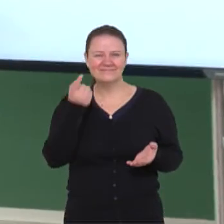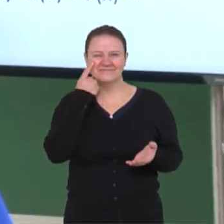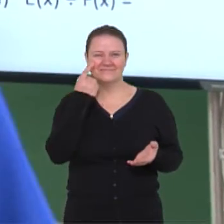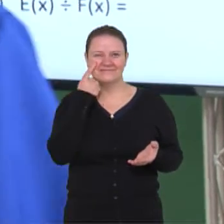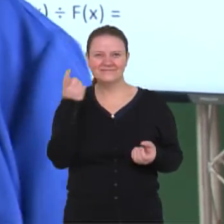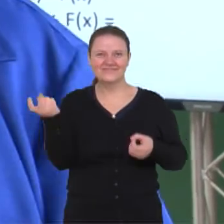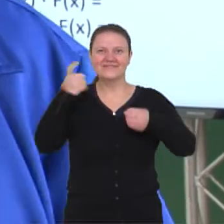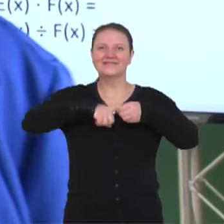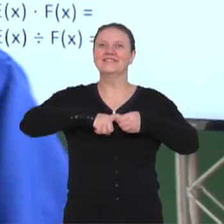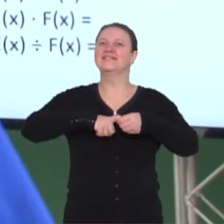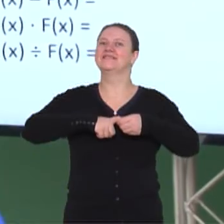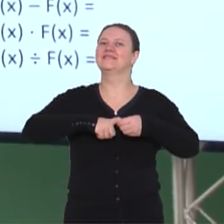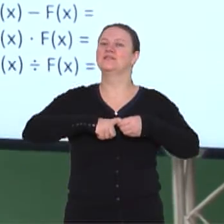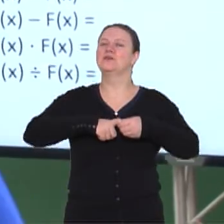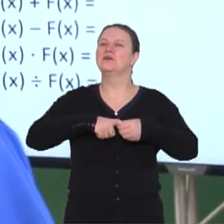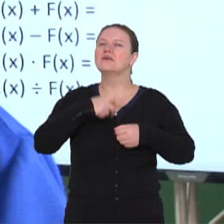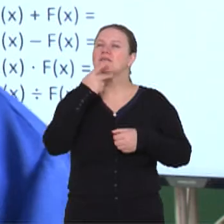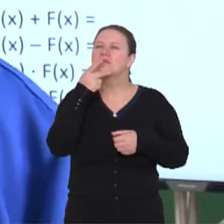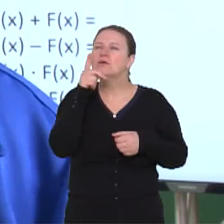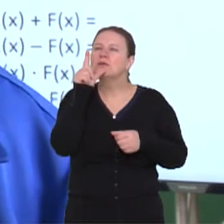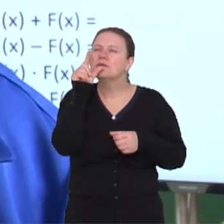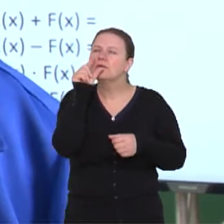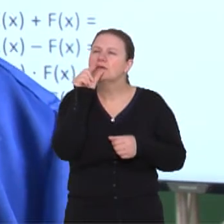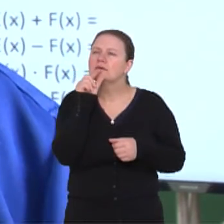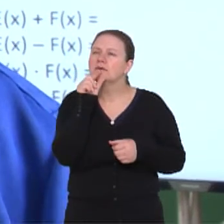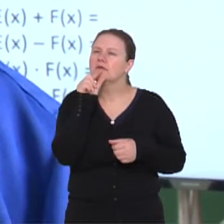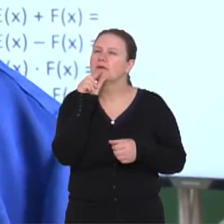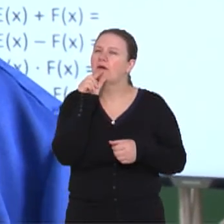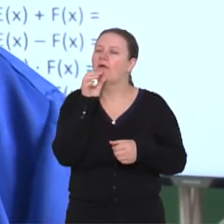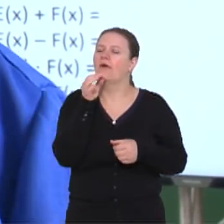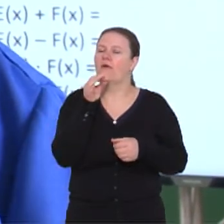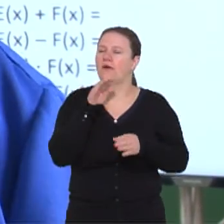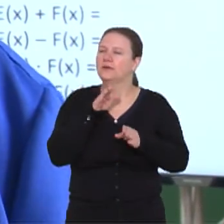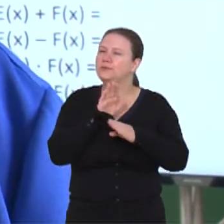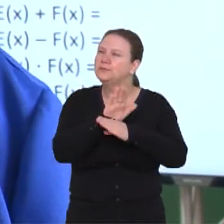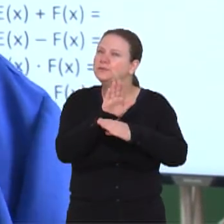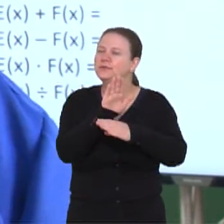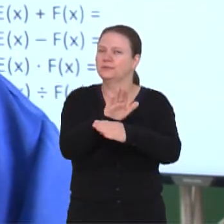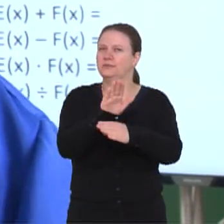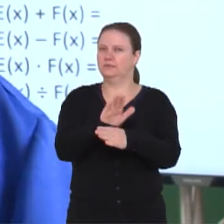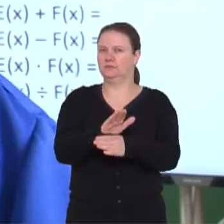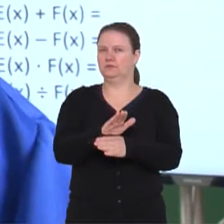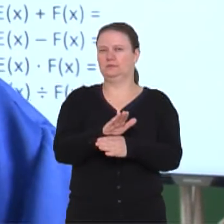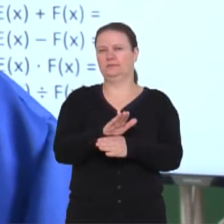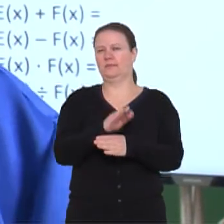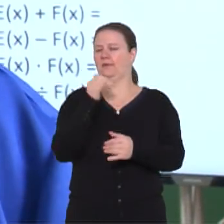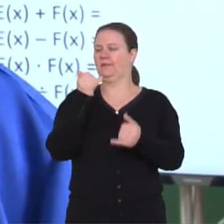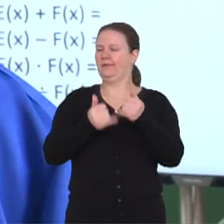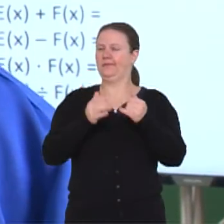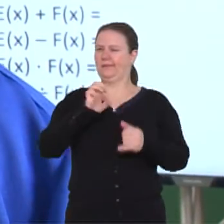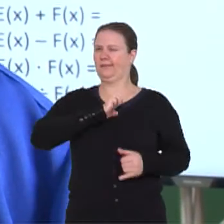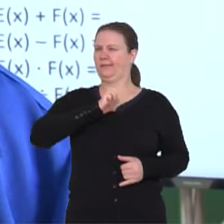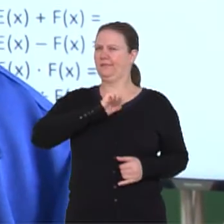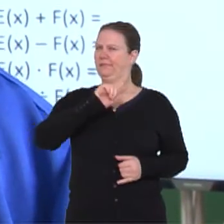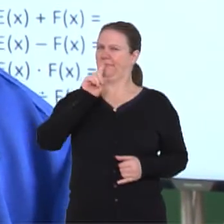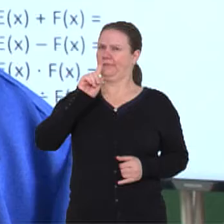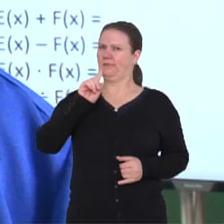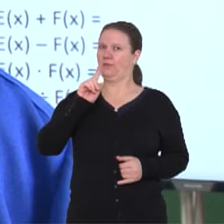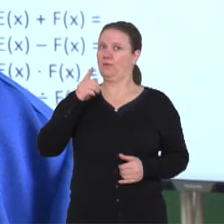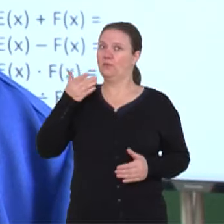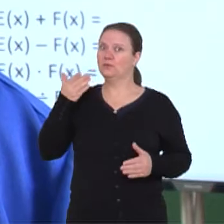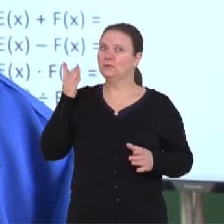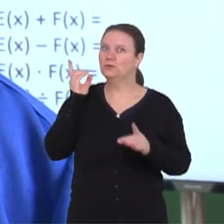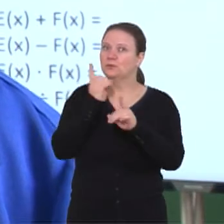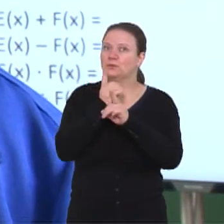Olha eu de novo aqui, baixinho. Essa dica eu não devia dar. Quase nem é ético isso. Quando você chegar na divisão